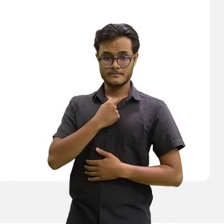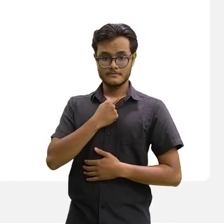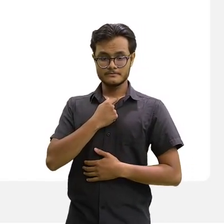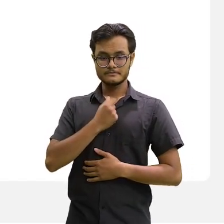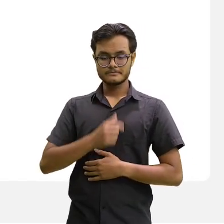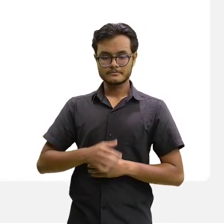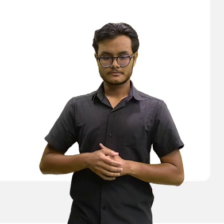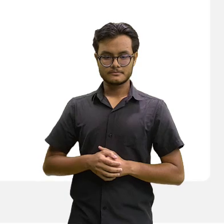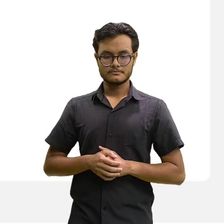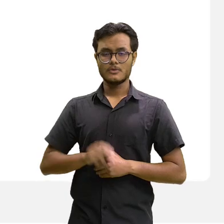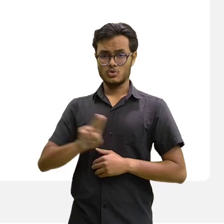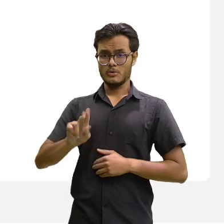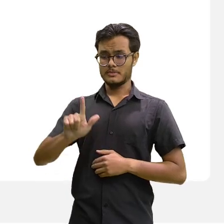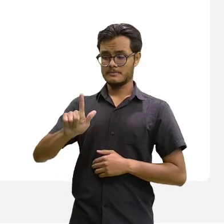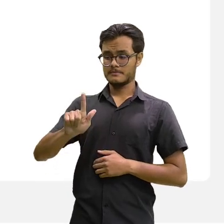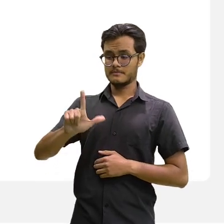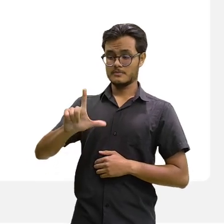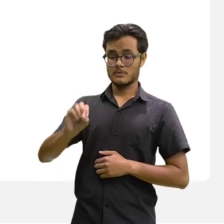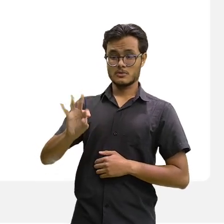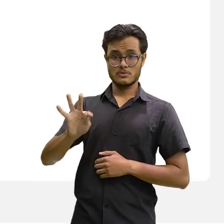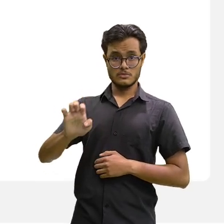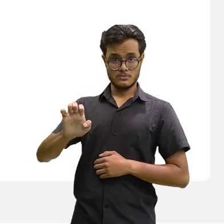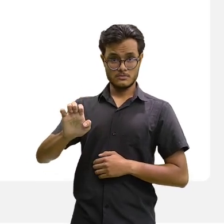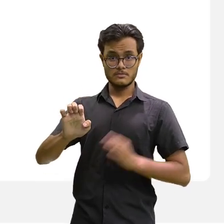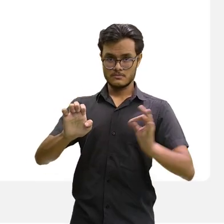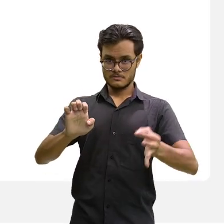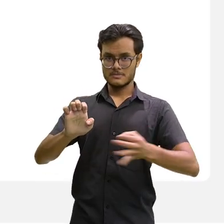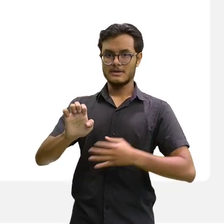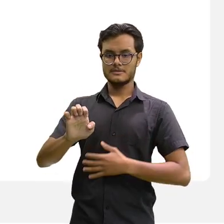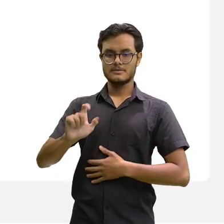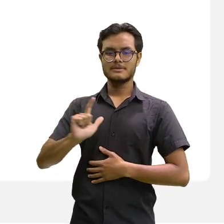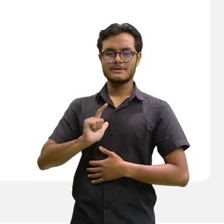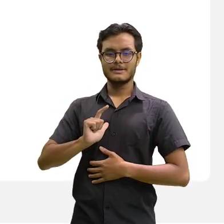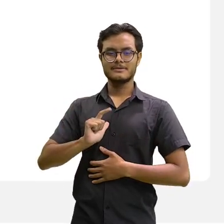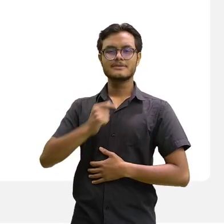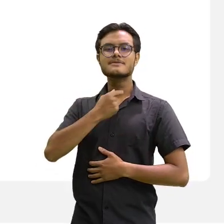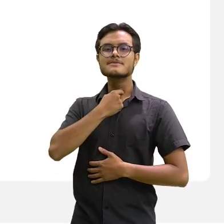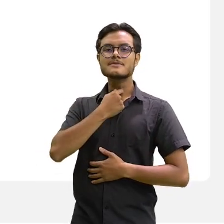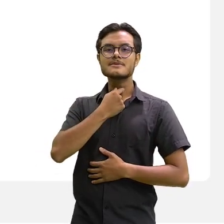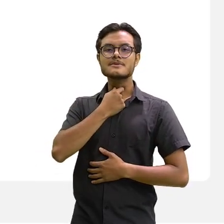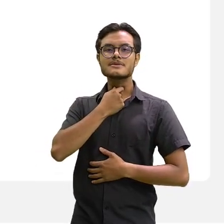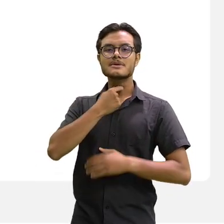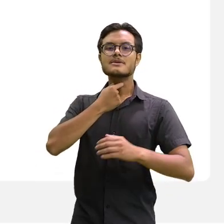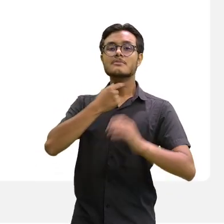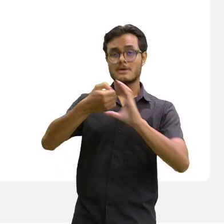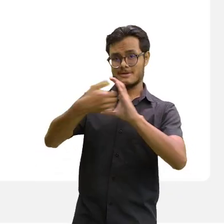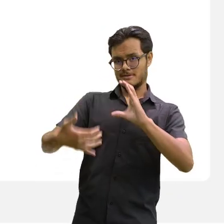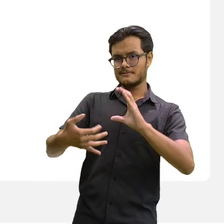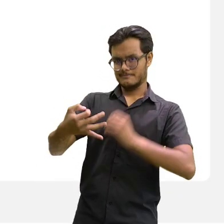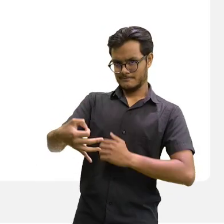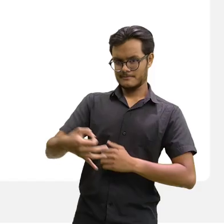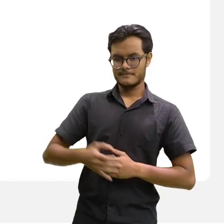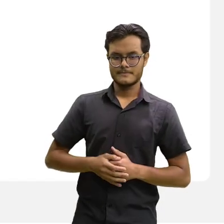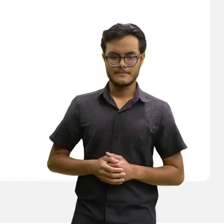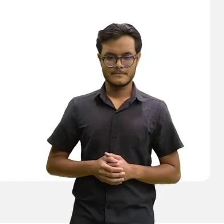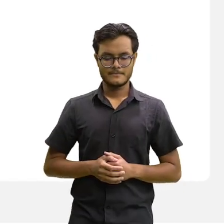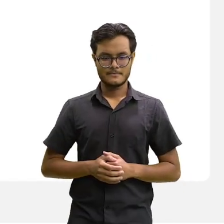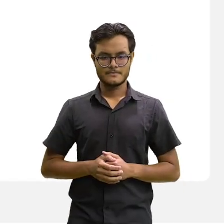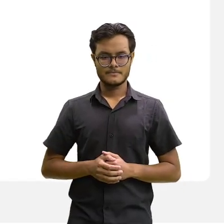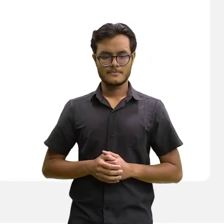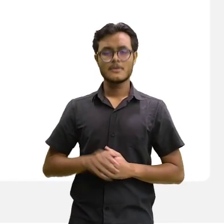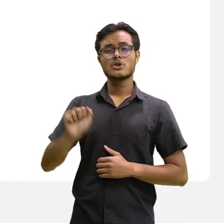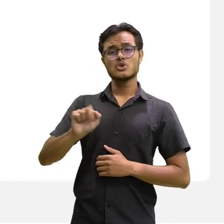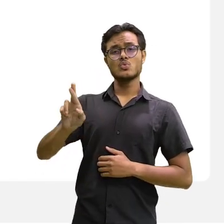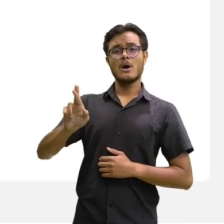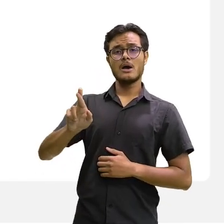entrada, chamado, ó, glote, que vai estar bem aberta, e esse ar, então,